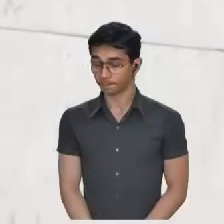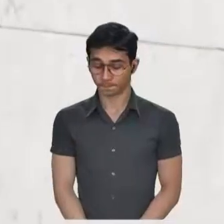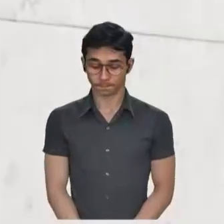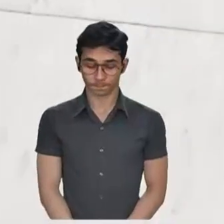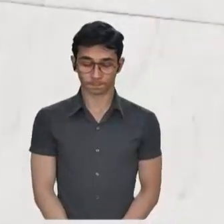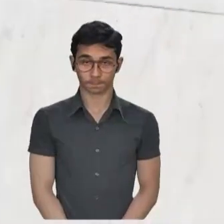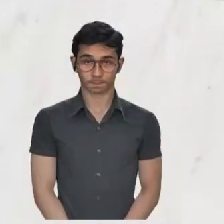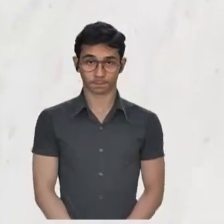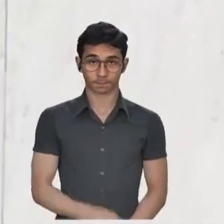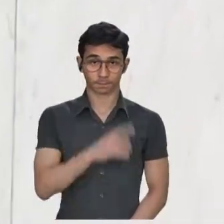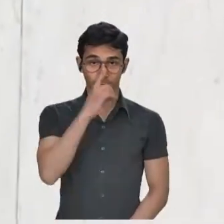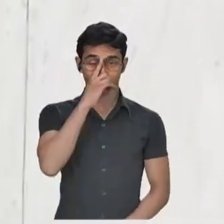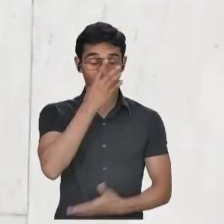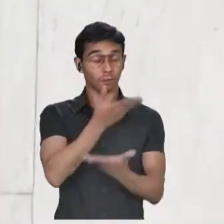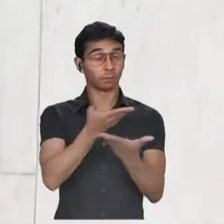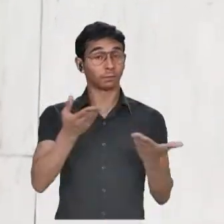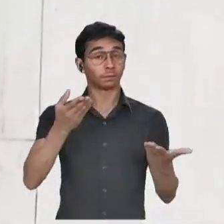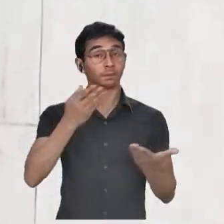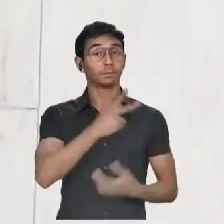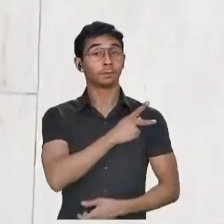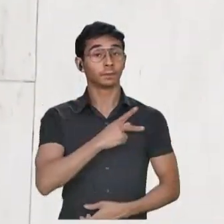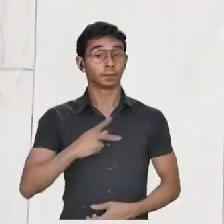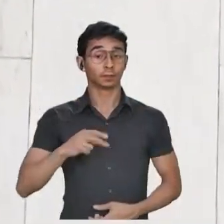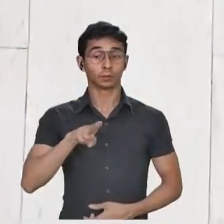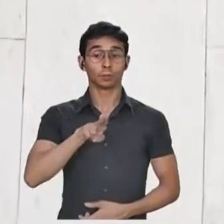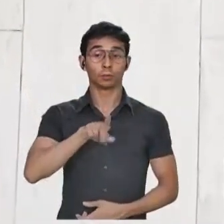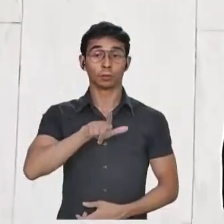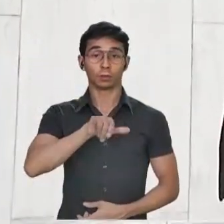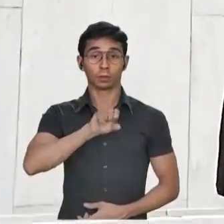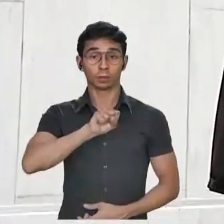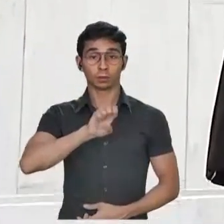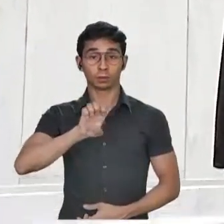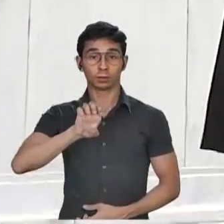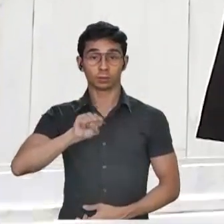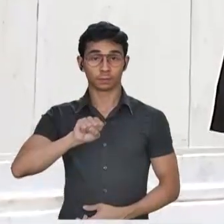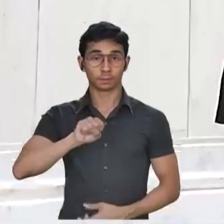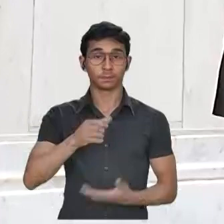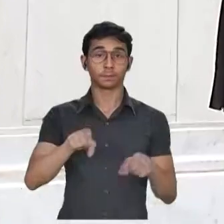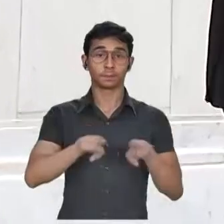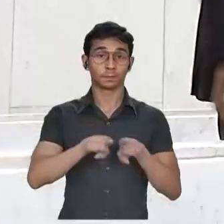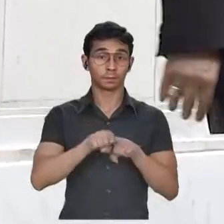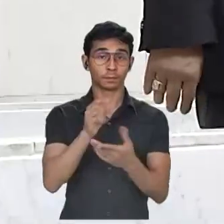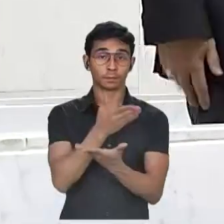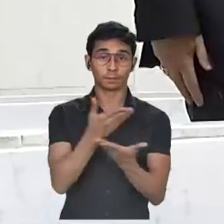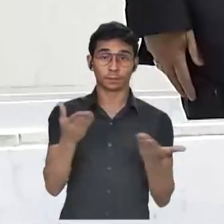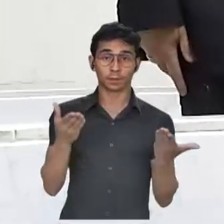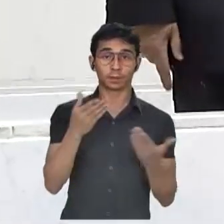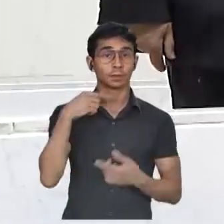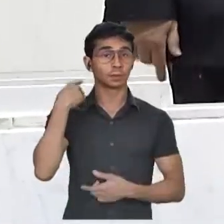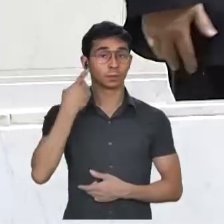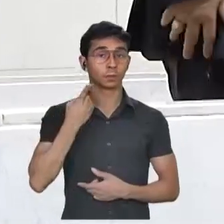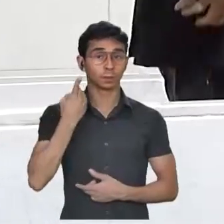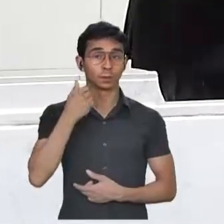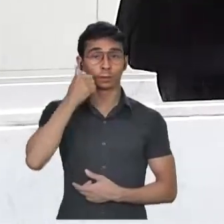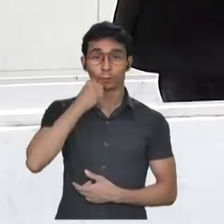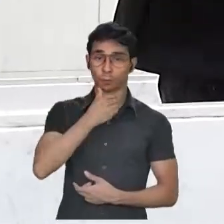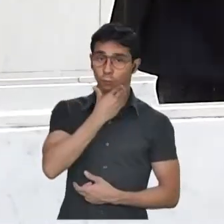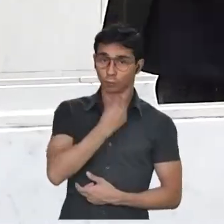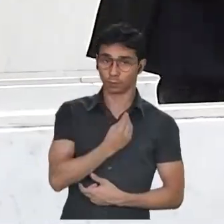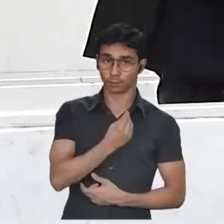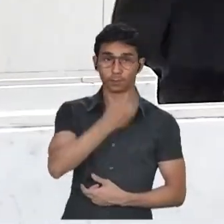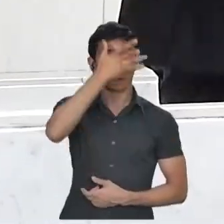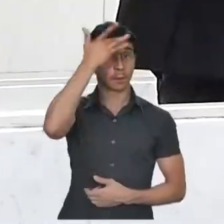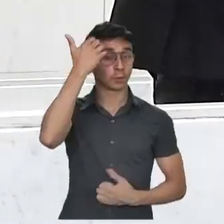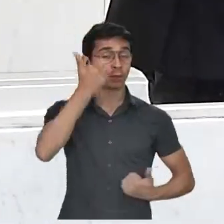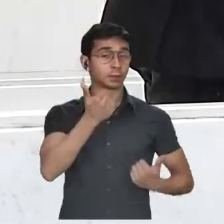o doutor ulysses que preside essa sessão senhores as deputados deputada assessores aqui presentes